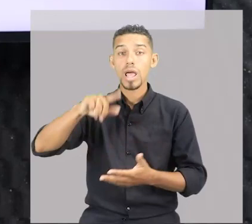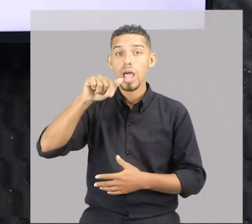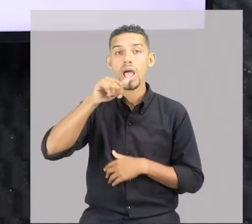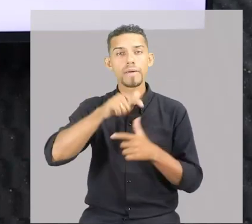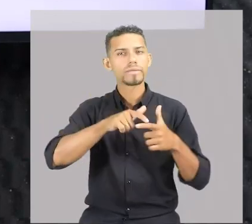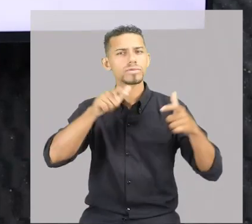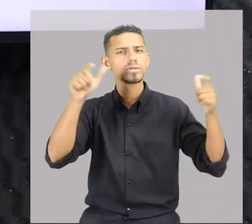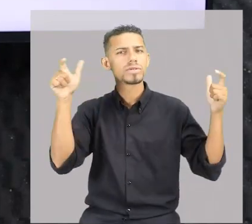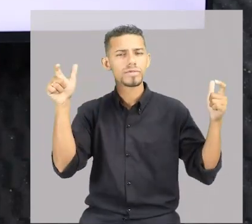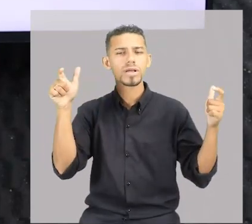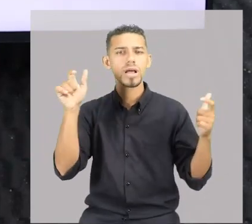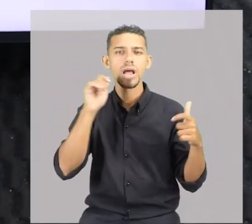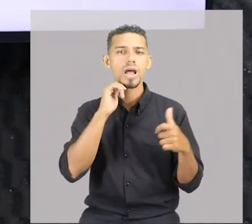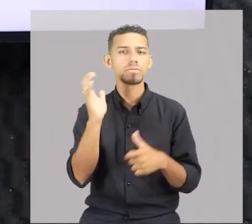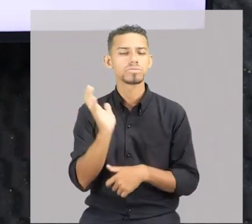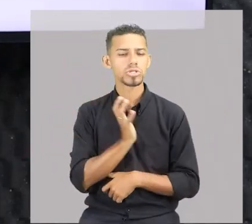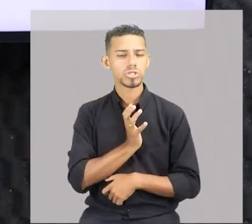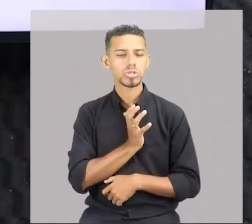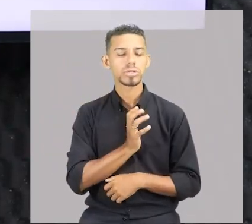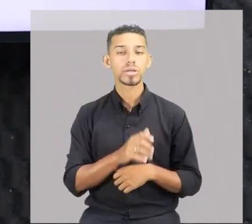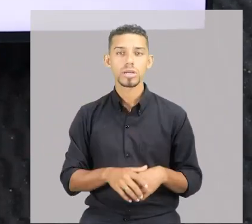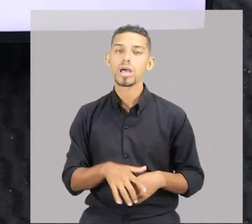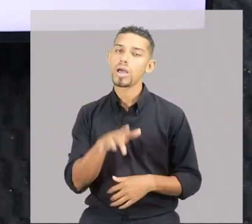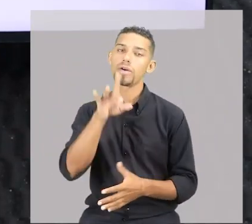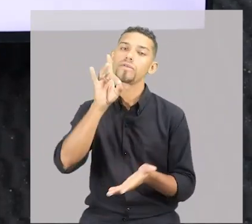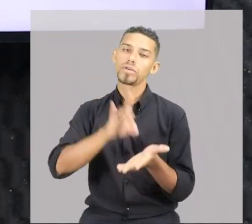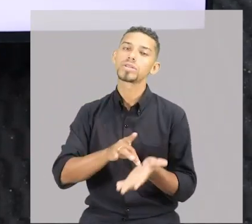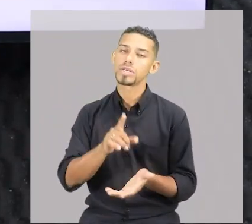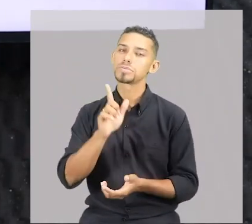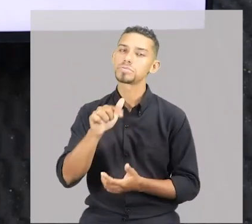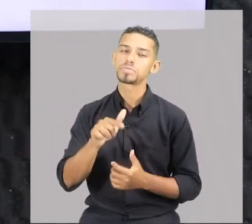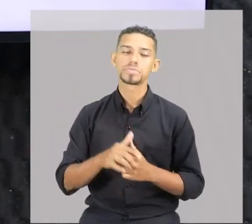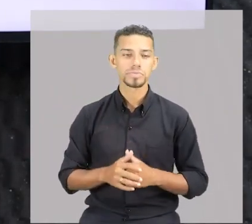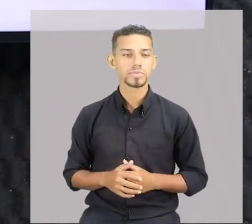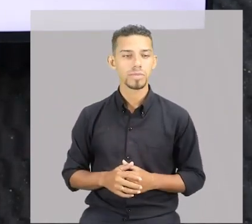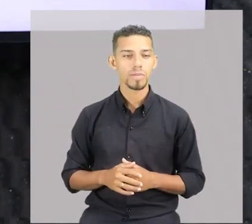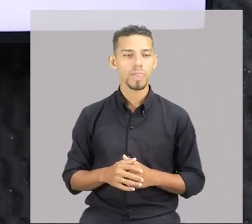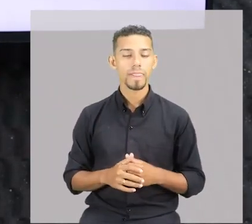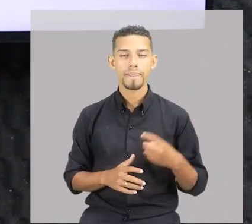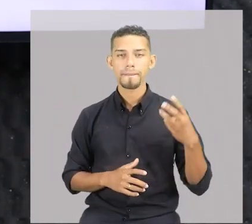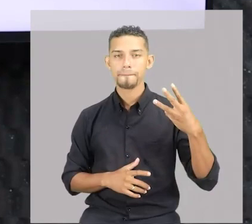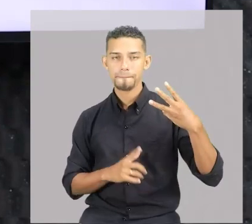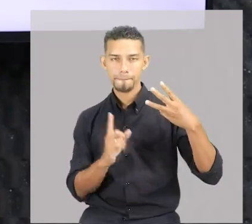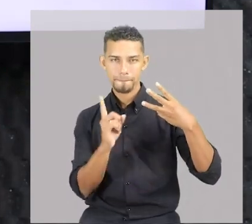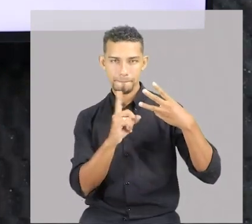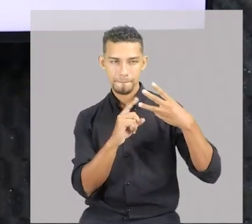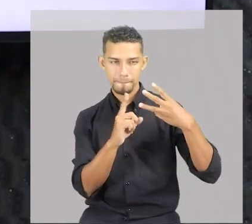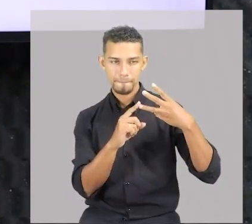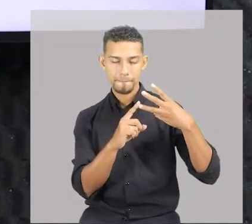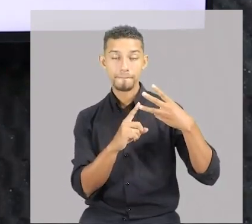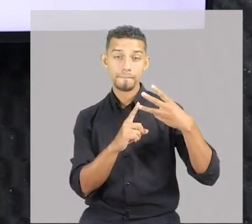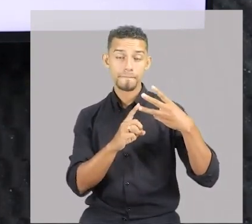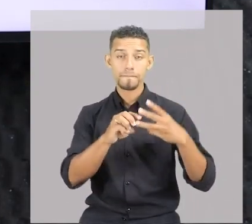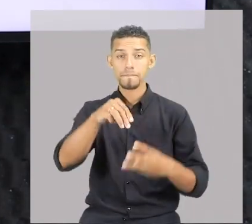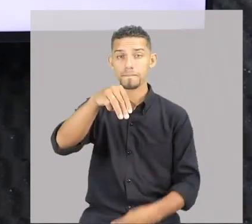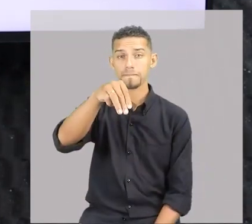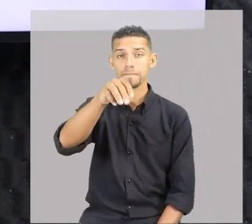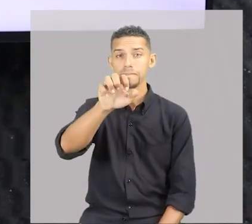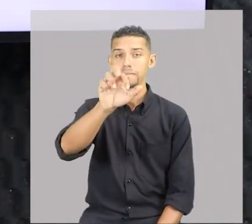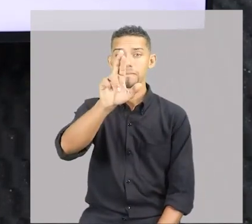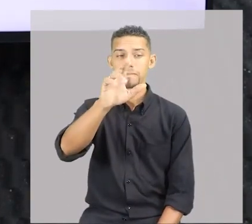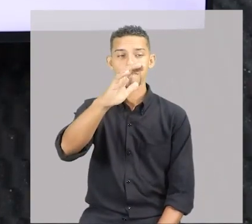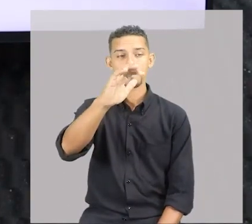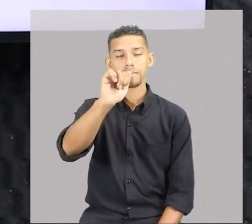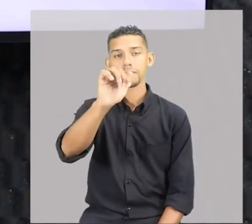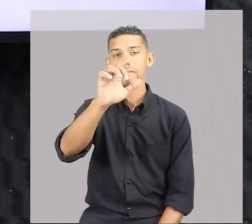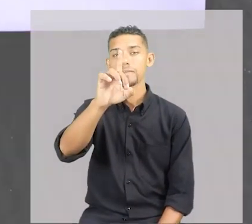muito diversificada, muito rica, né? E é verdade mesmo. Terceiro sentido da palavra cultura, segundo o Guattari,